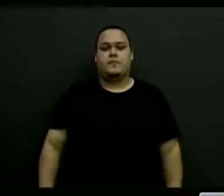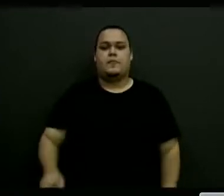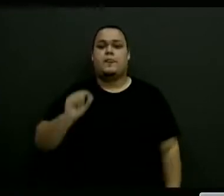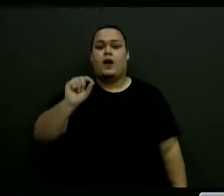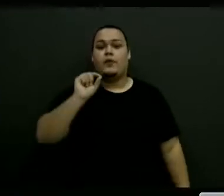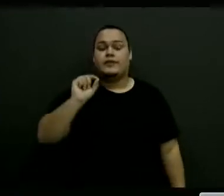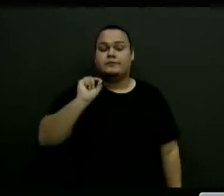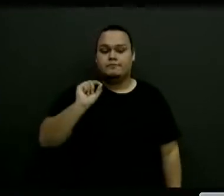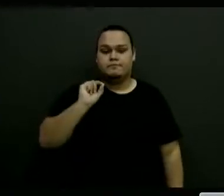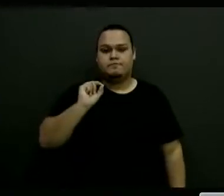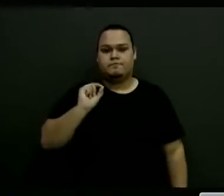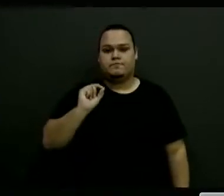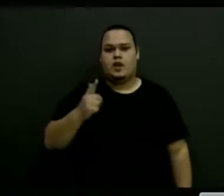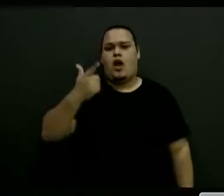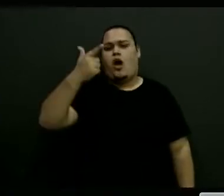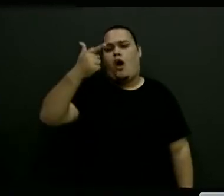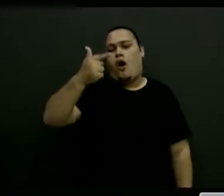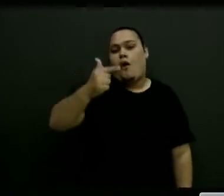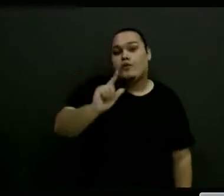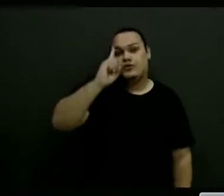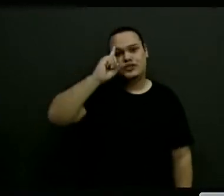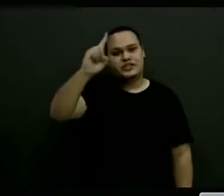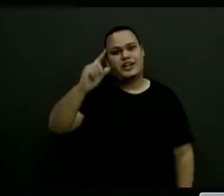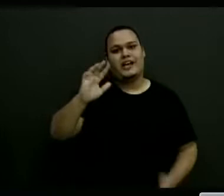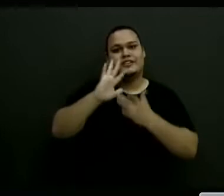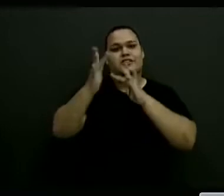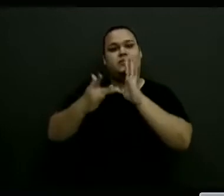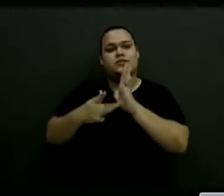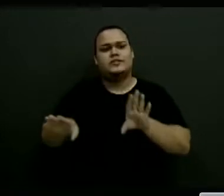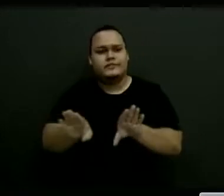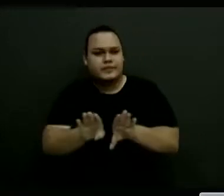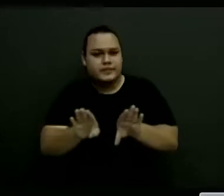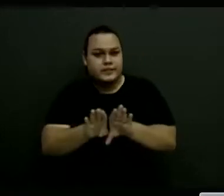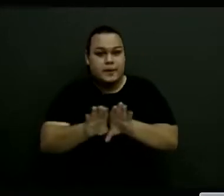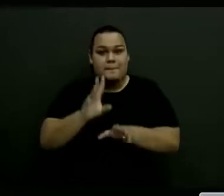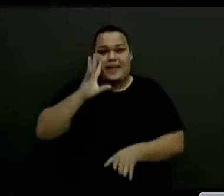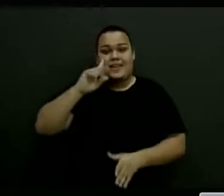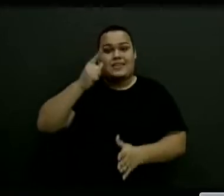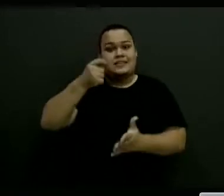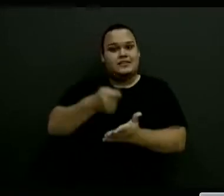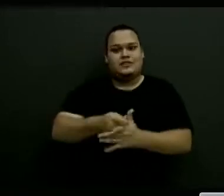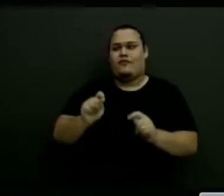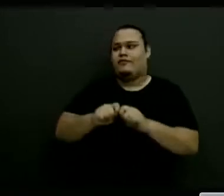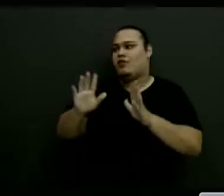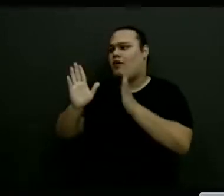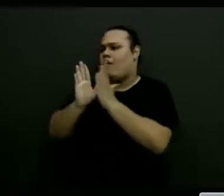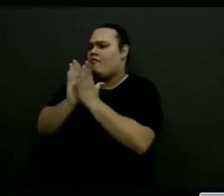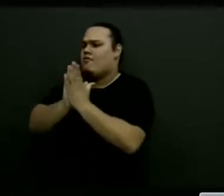dias depois dessas palavras, Jesus tomou consigo a Pedro, a João e a